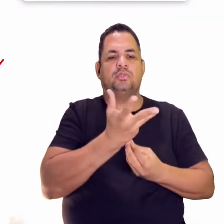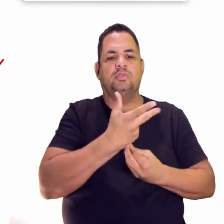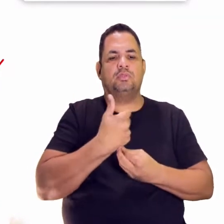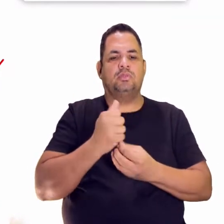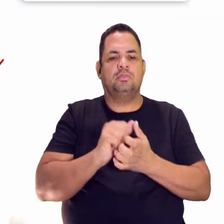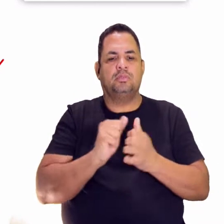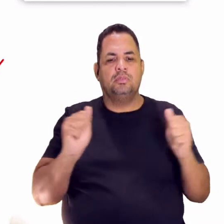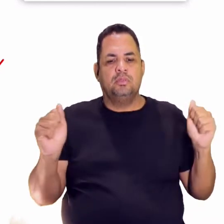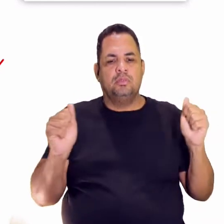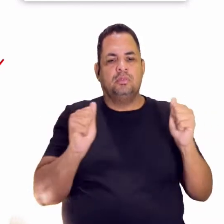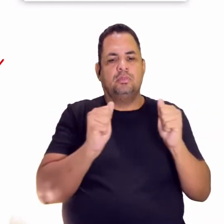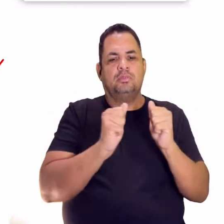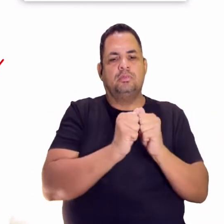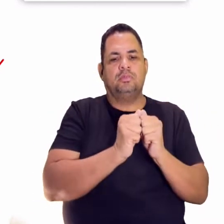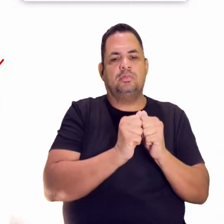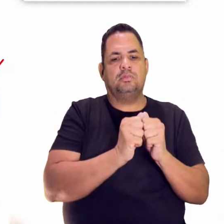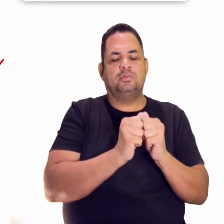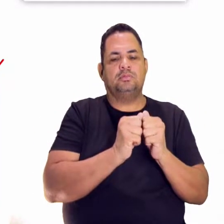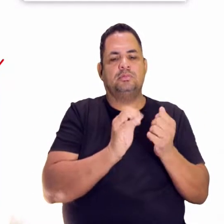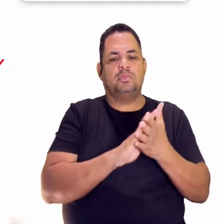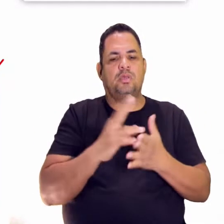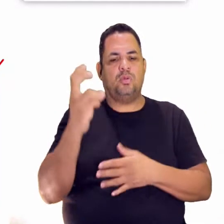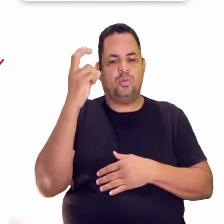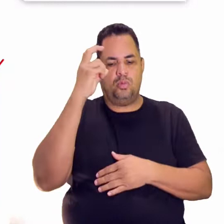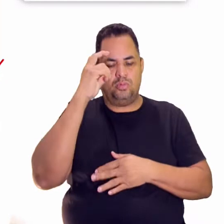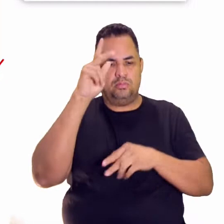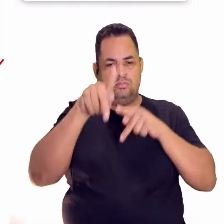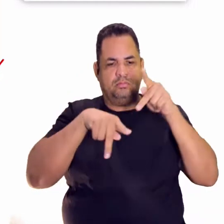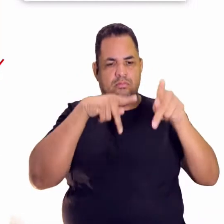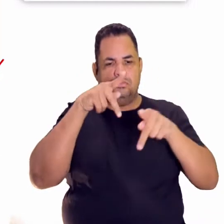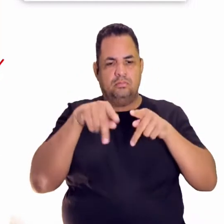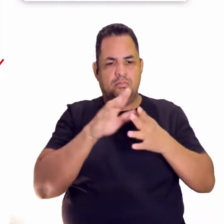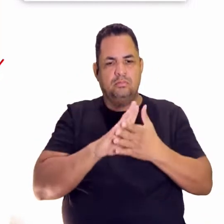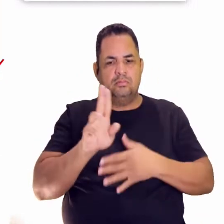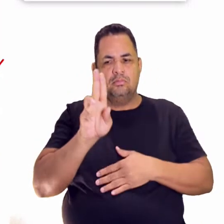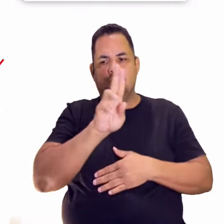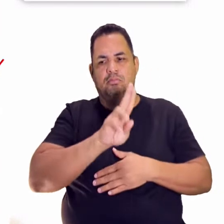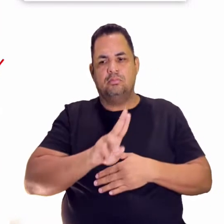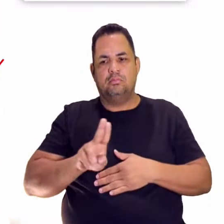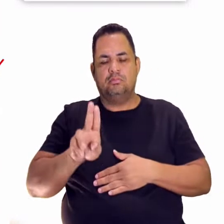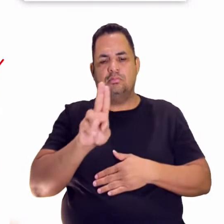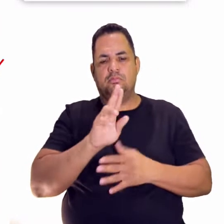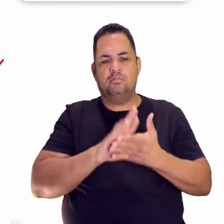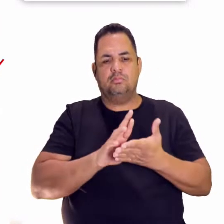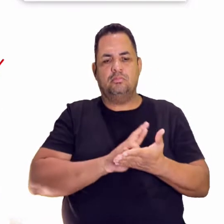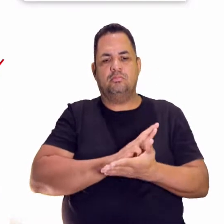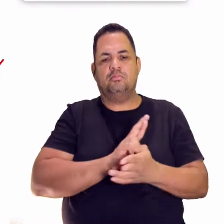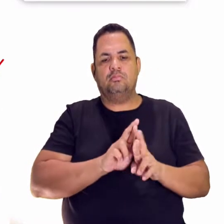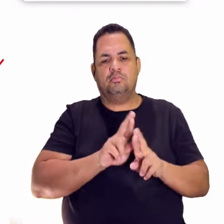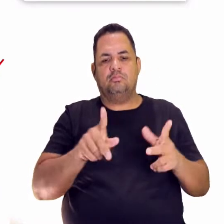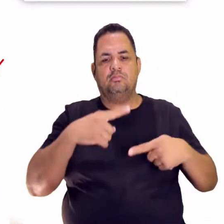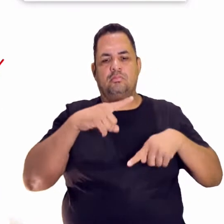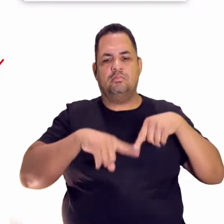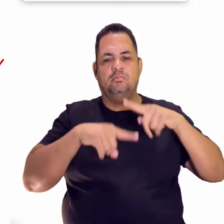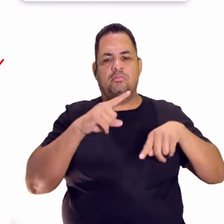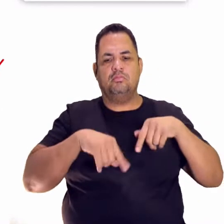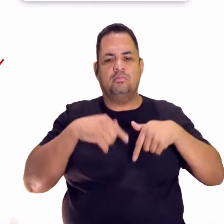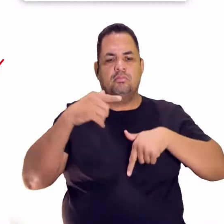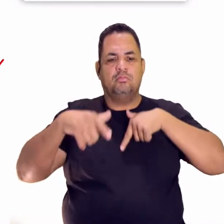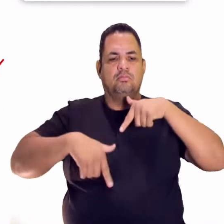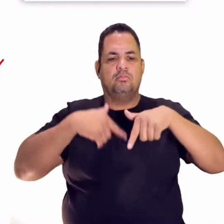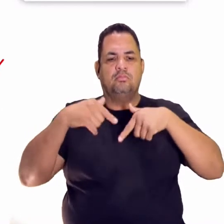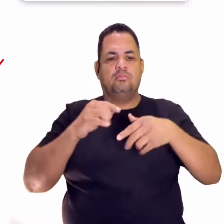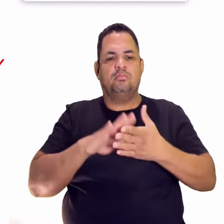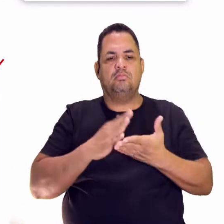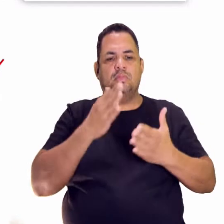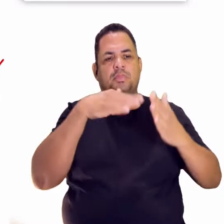a aproximação com a cultura popular e o uso de diferentes materiais para a